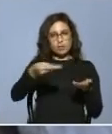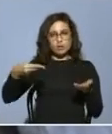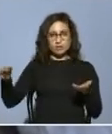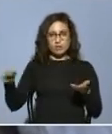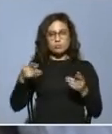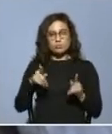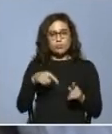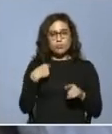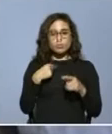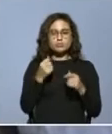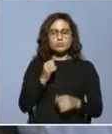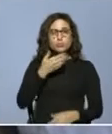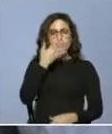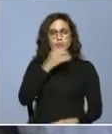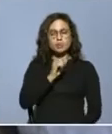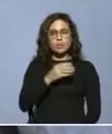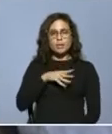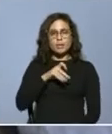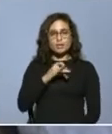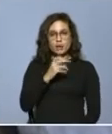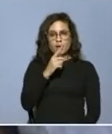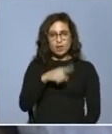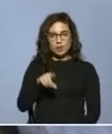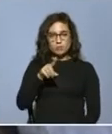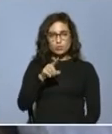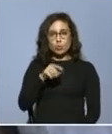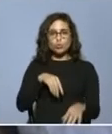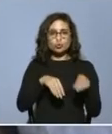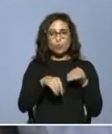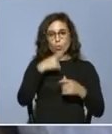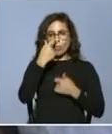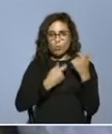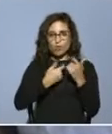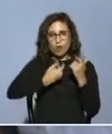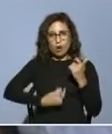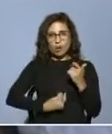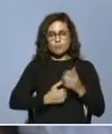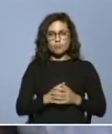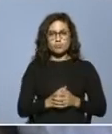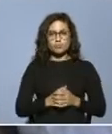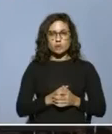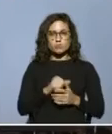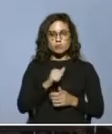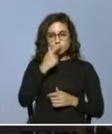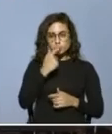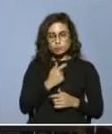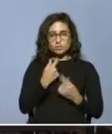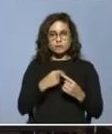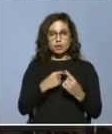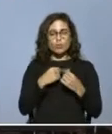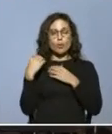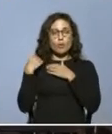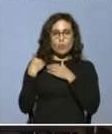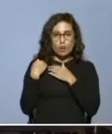no dia de Madian, o jugo que pesava sobre o povo, o madeiro que ele tinha sobre os ombros e